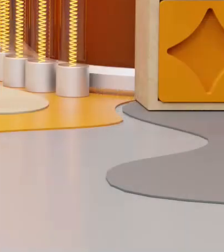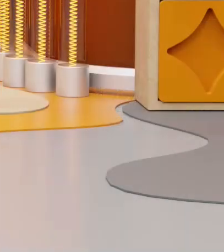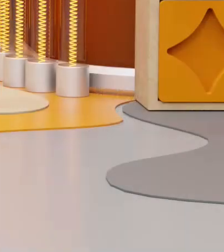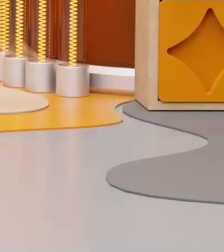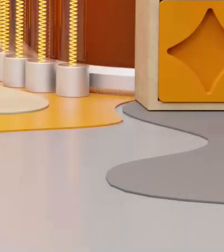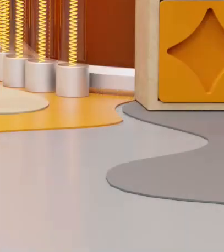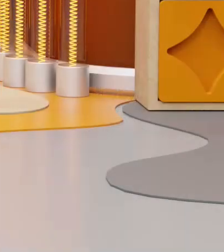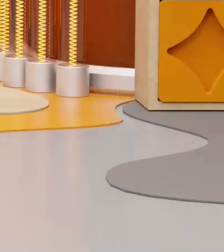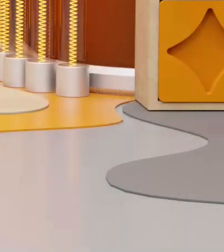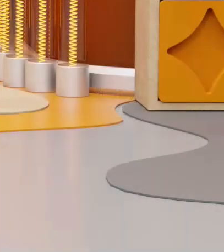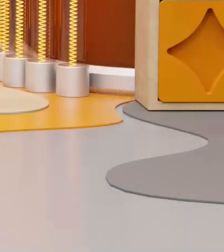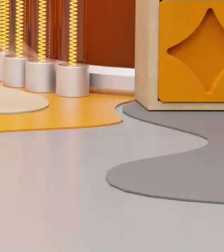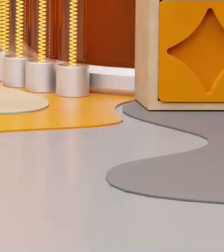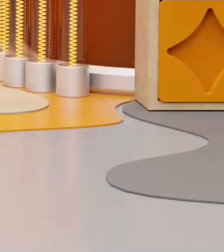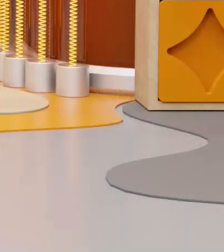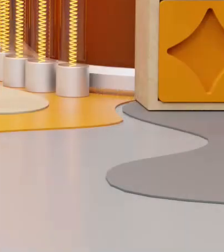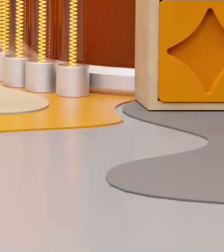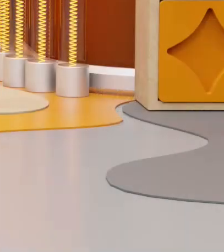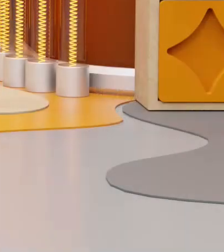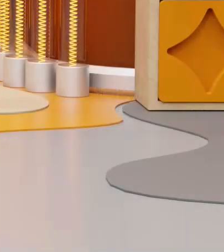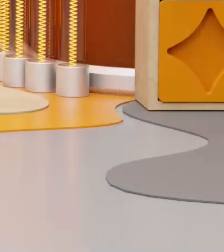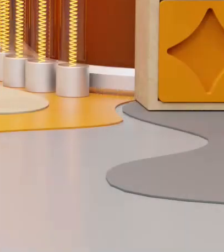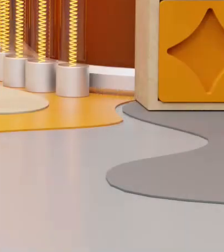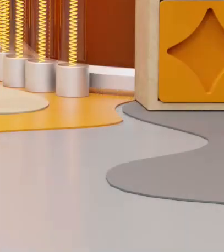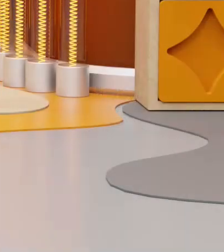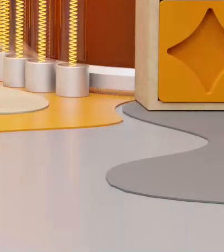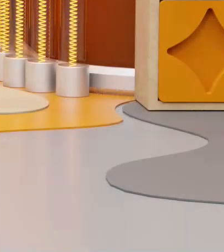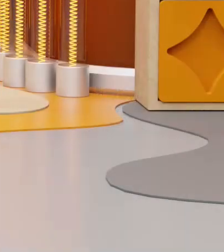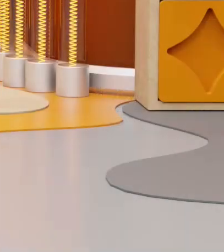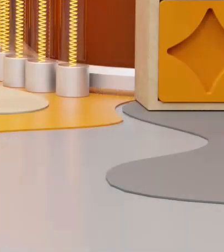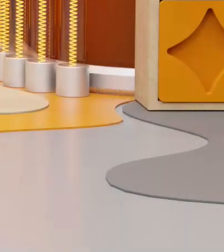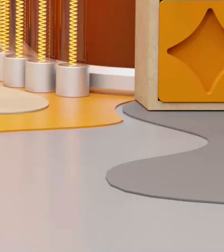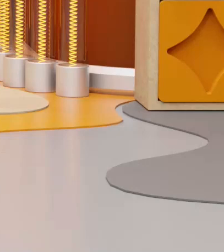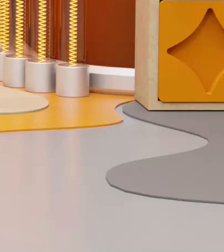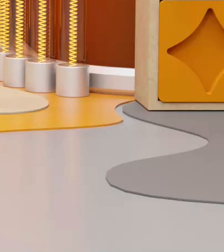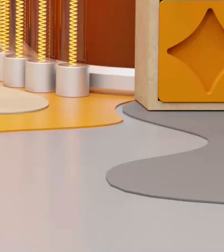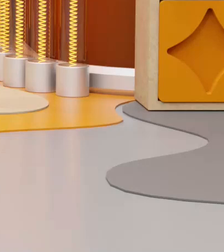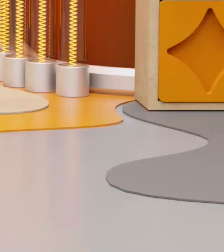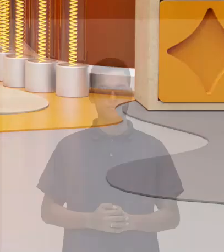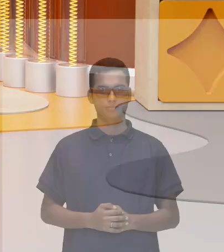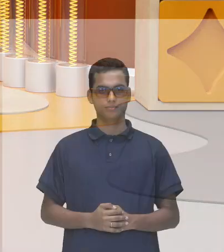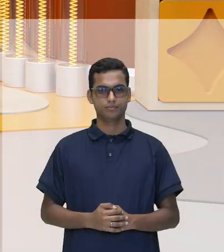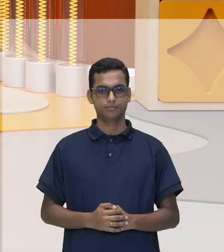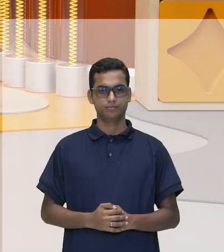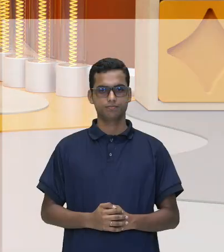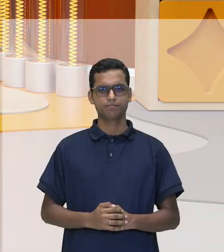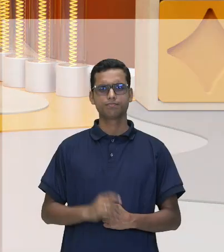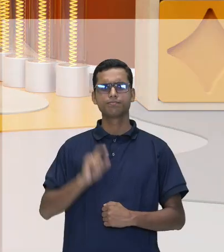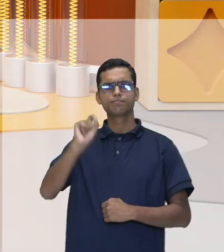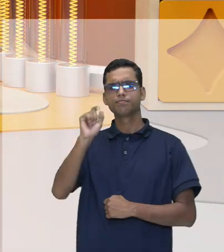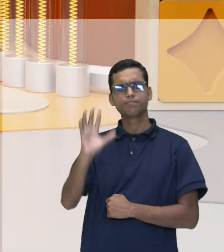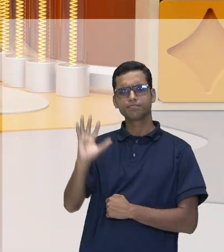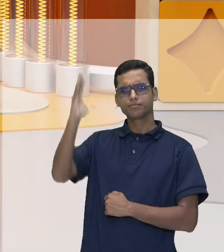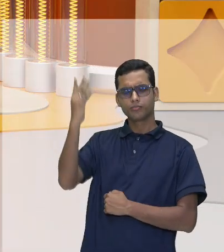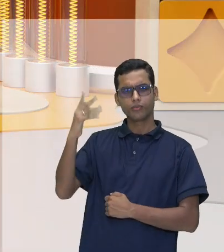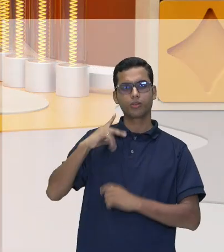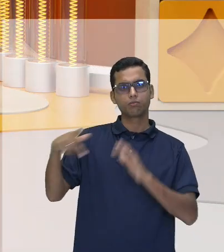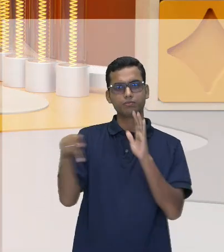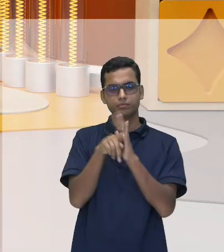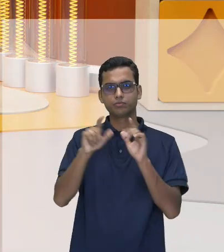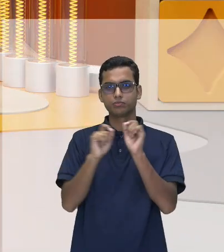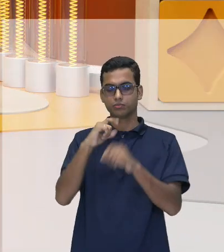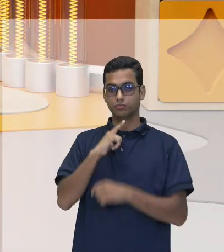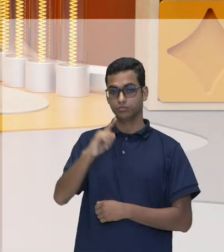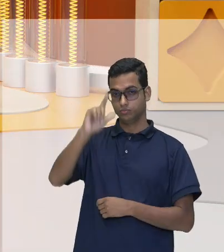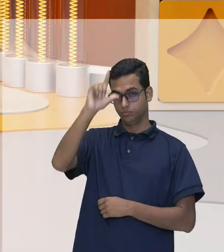na Europa, tem uma grande aceitação no mercado europeu. Então, eles vão começar a transitar por esse